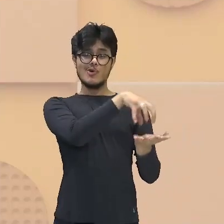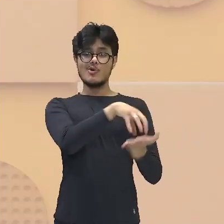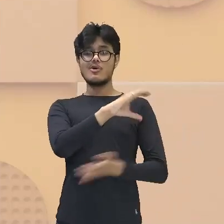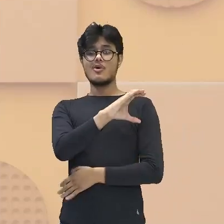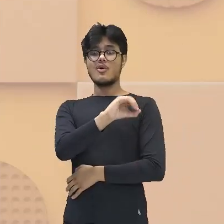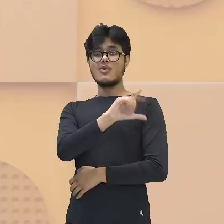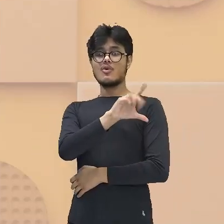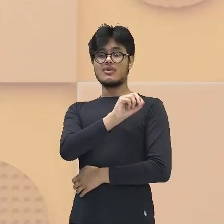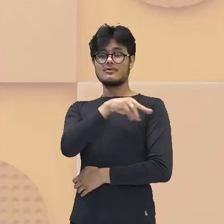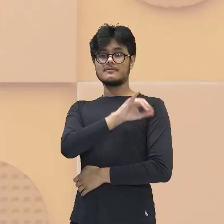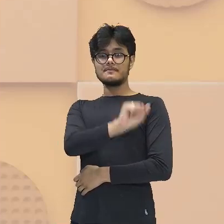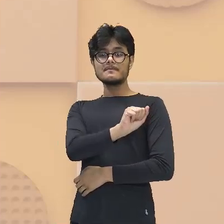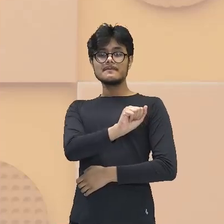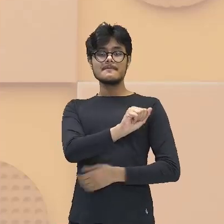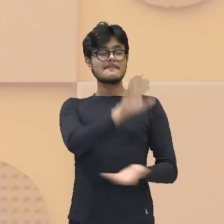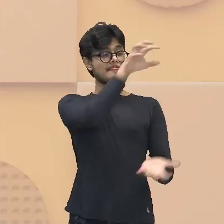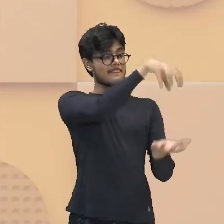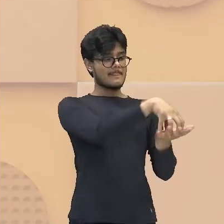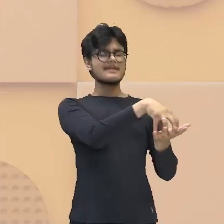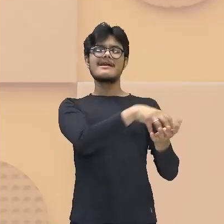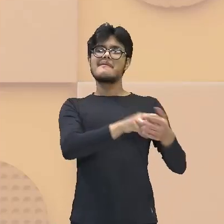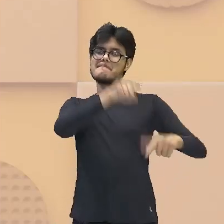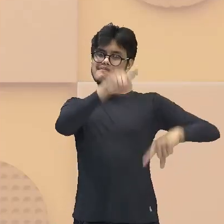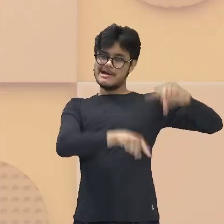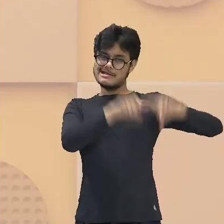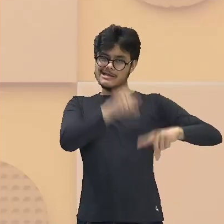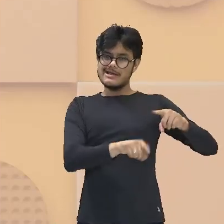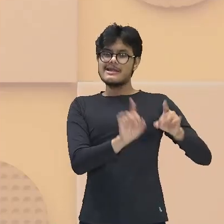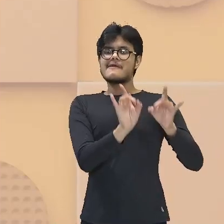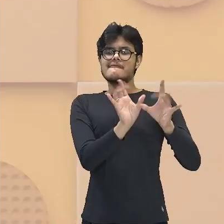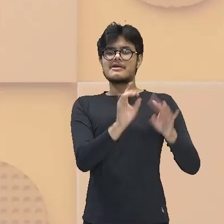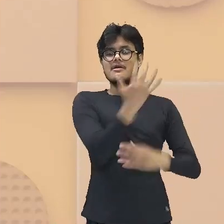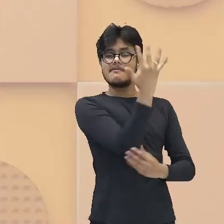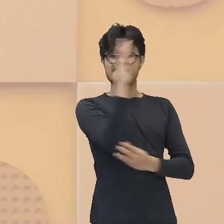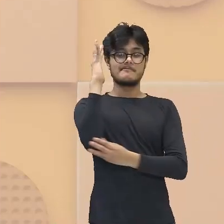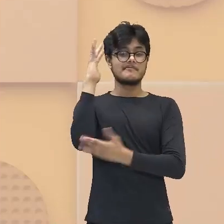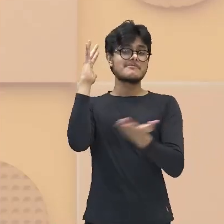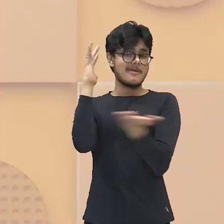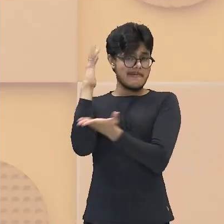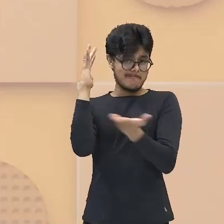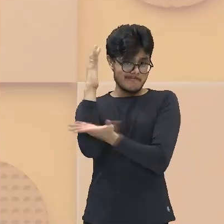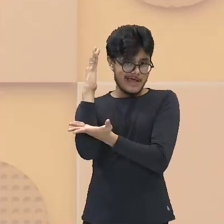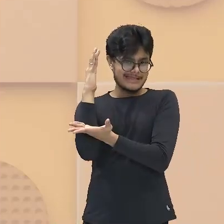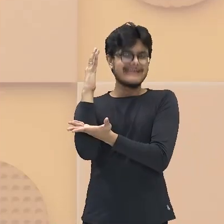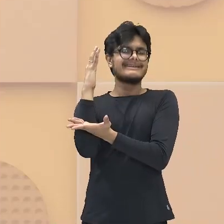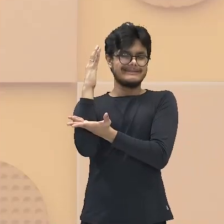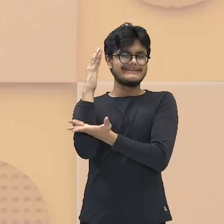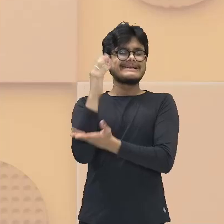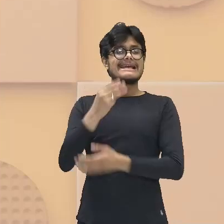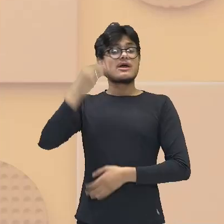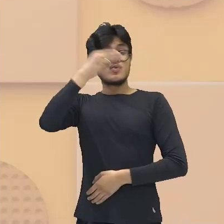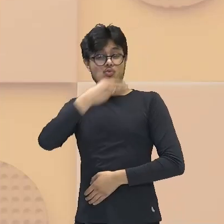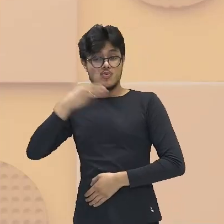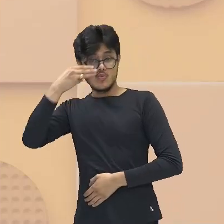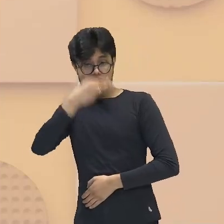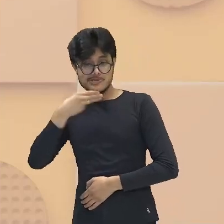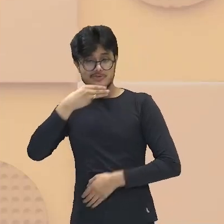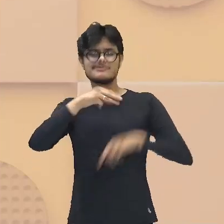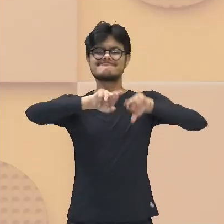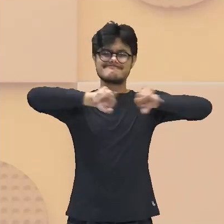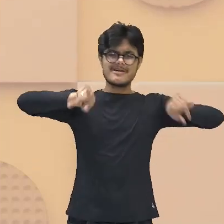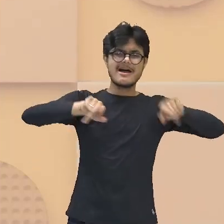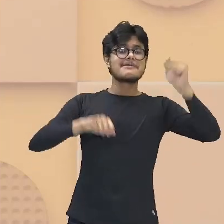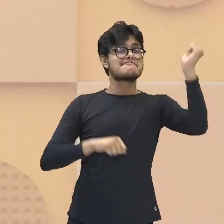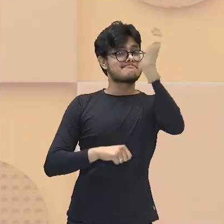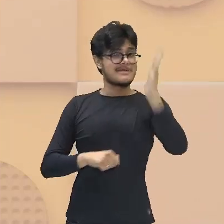né? Onde ele fornecia matéria-prima, como o pau-brasil, por exemplo, a madeira, o açúcar, né? As